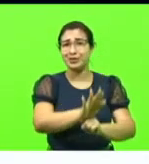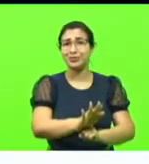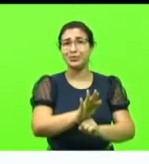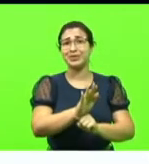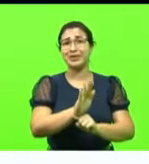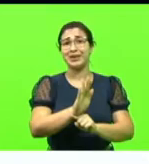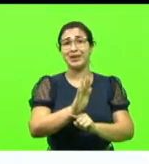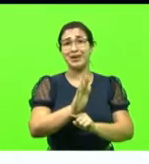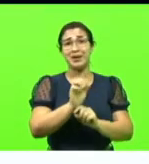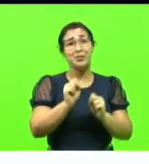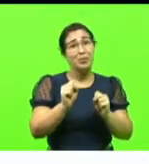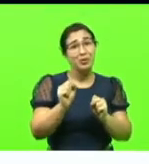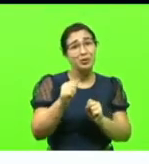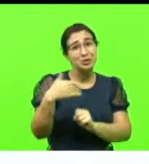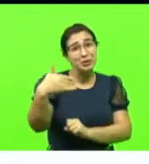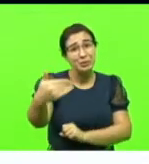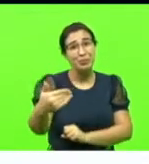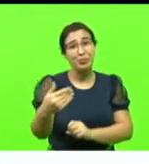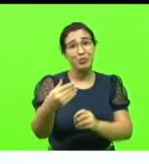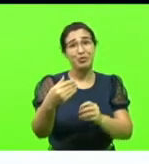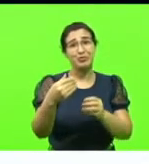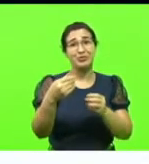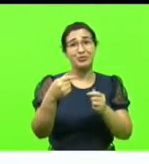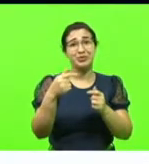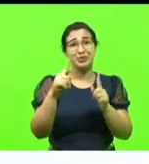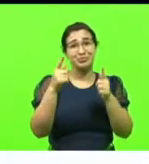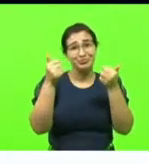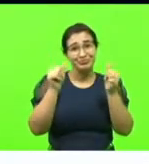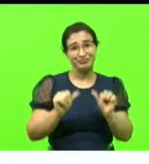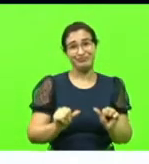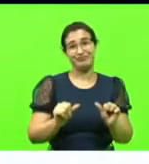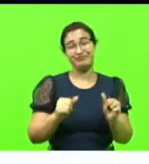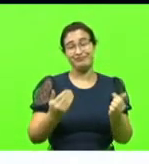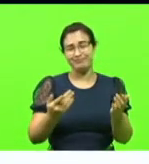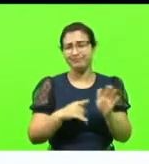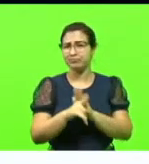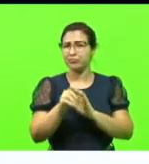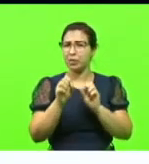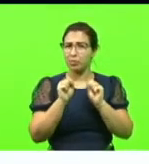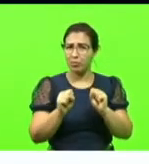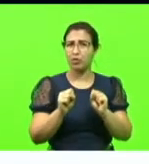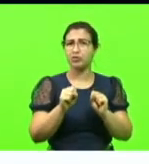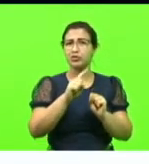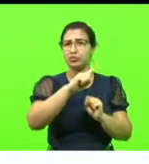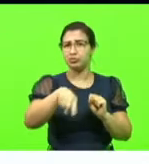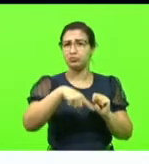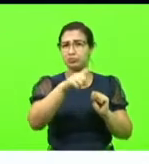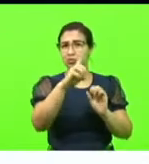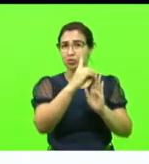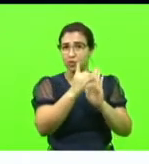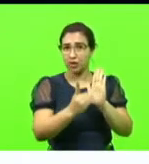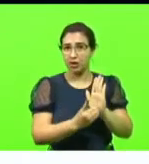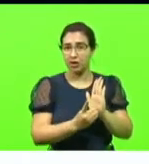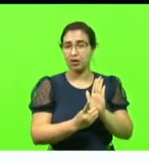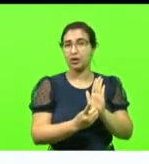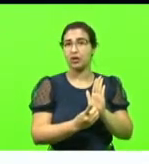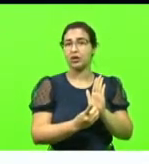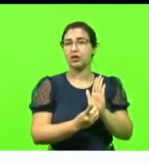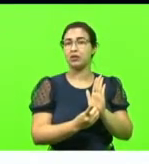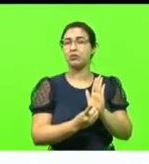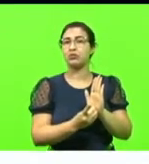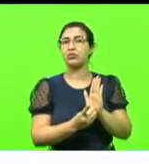fato, prejudicando. Então, é esse questionamento que eu faço a Vossa Excelência. Se tem como sustar o decreto que